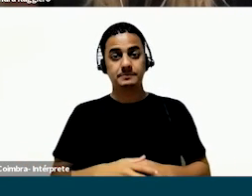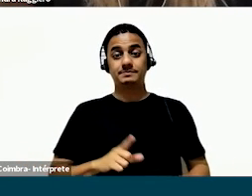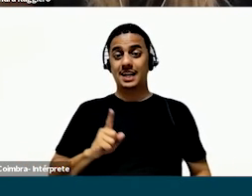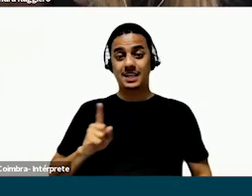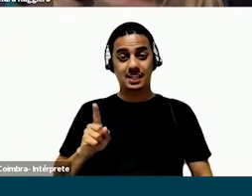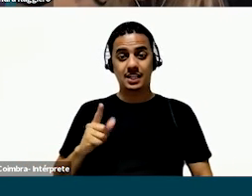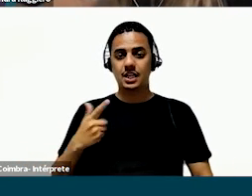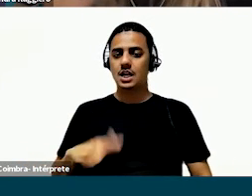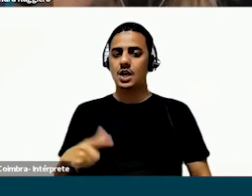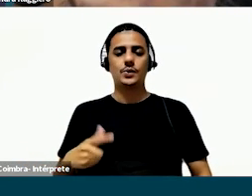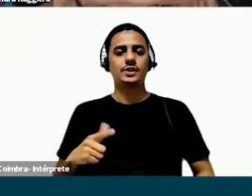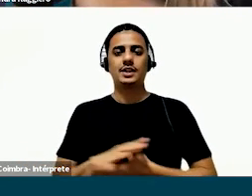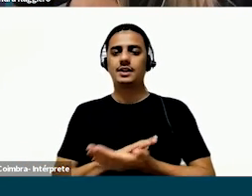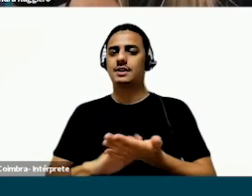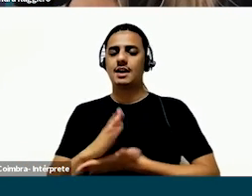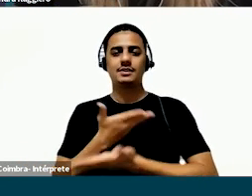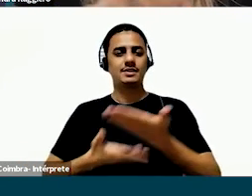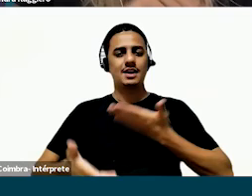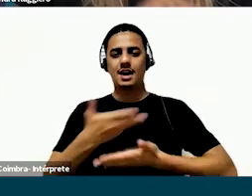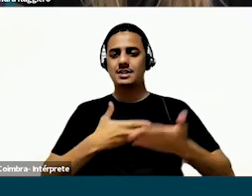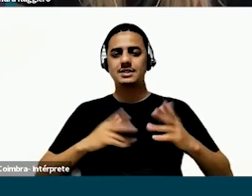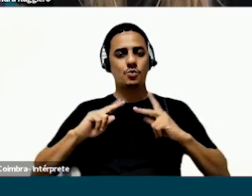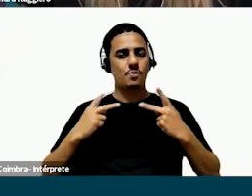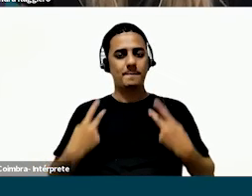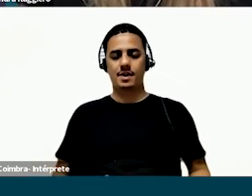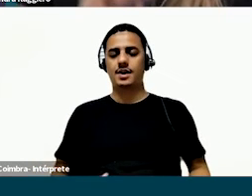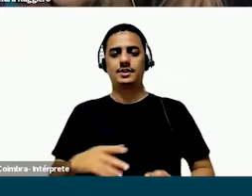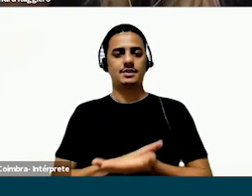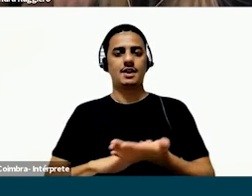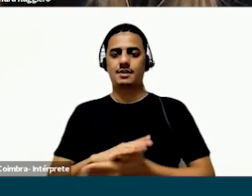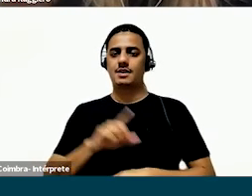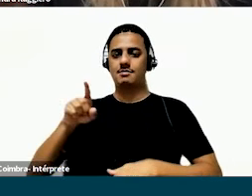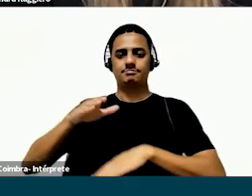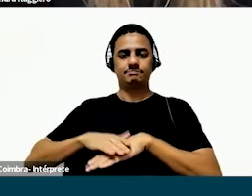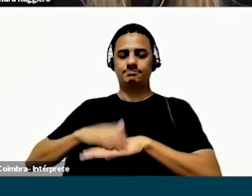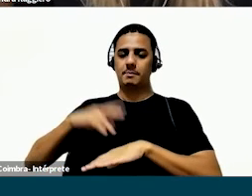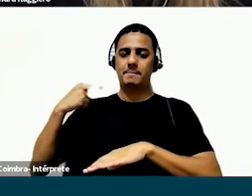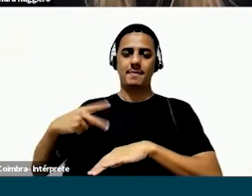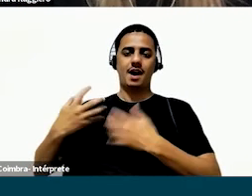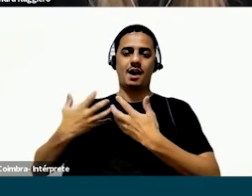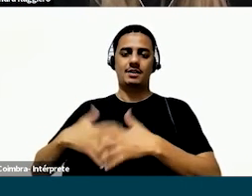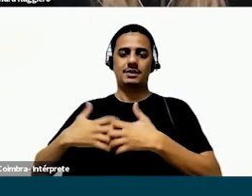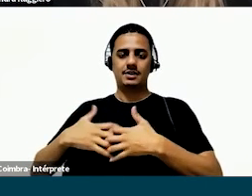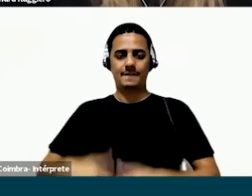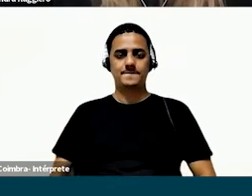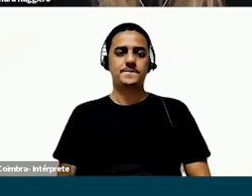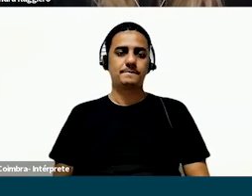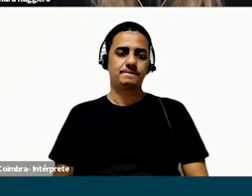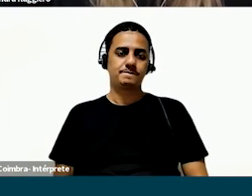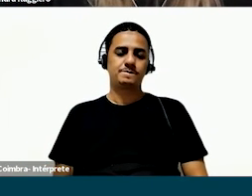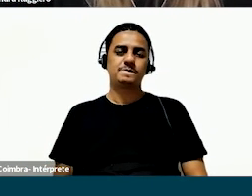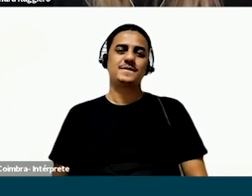Então, aqui não tem necessidade de interação humana, é uma ação totalmente máquina.